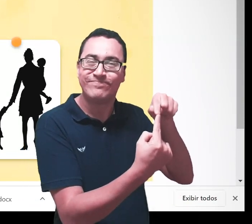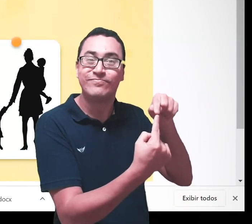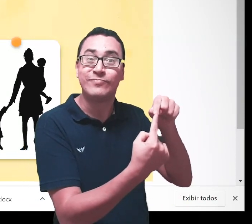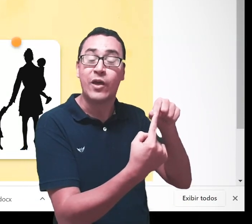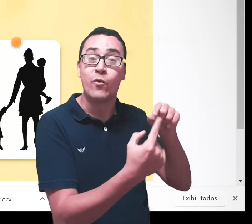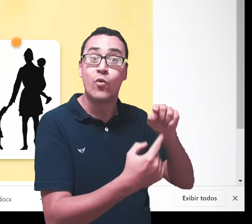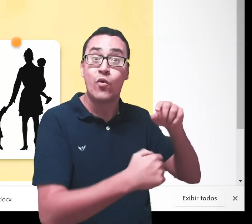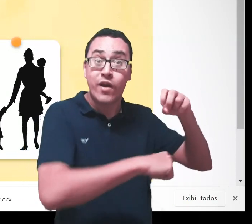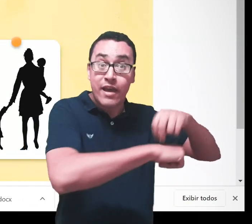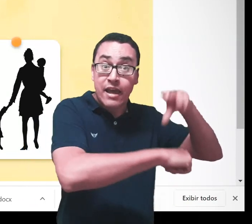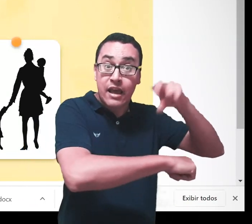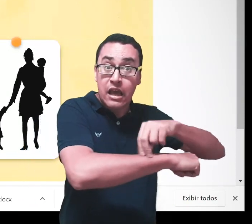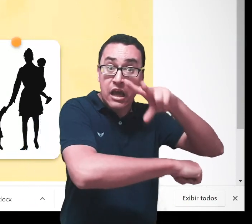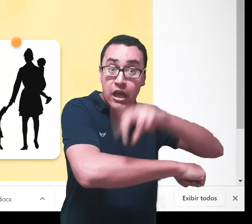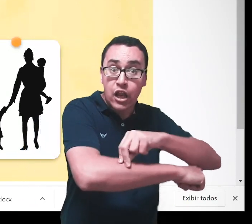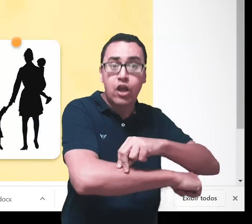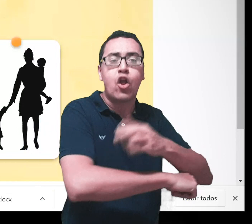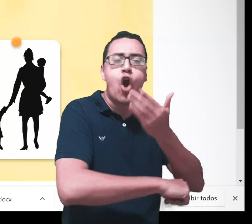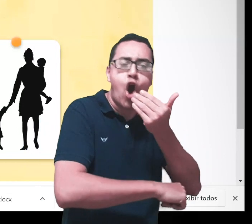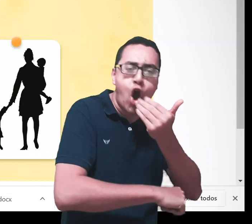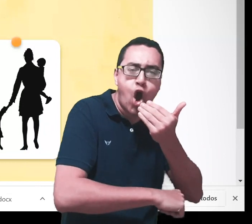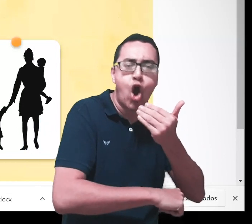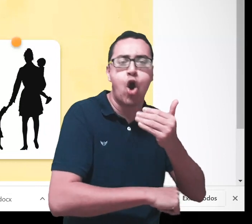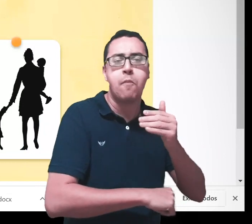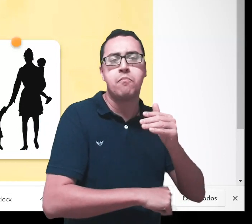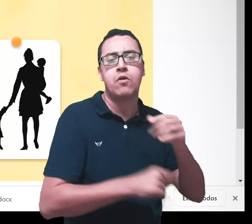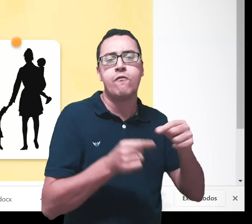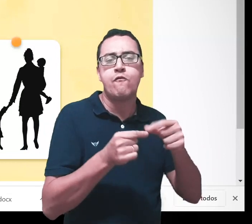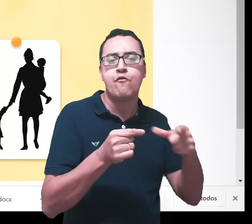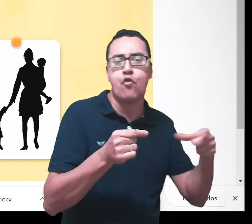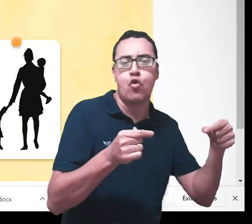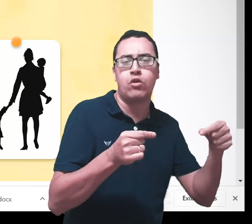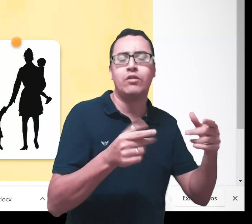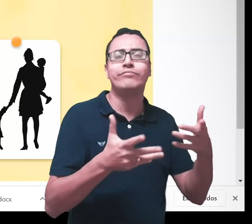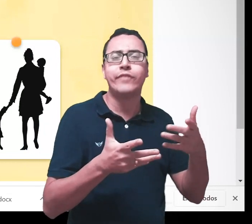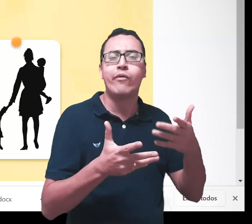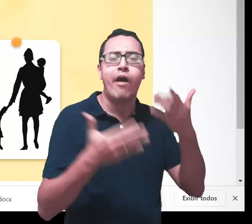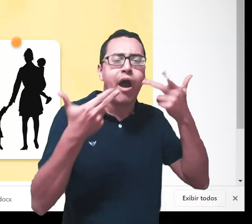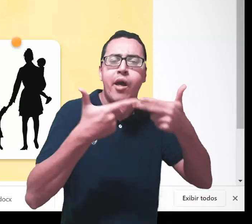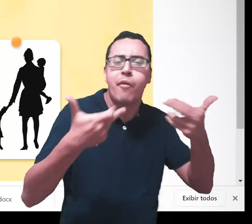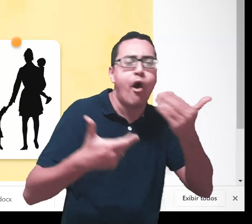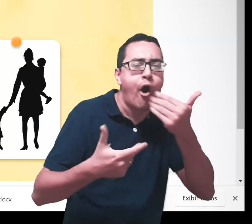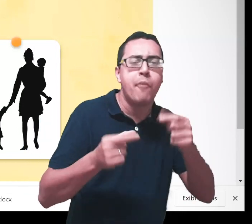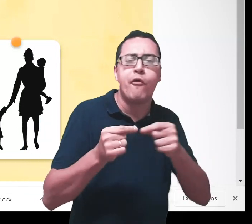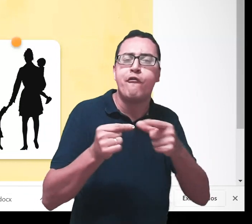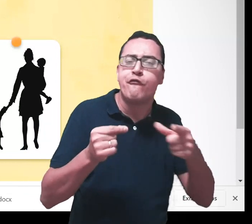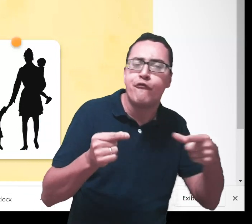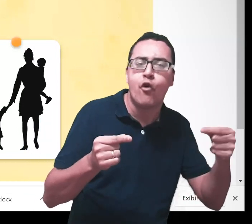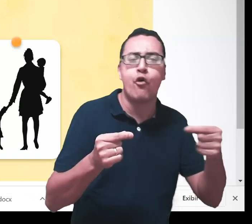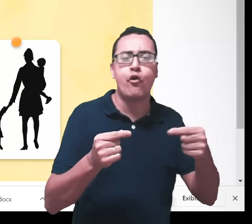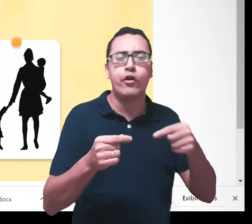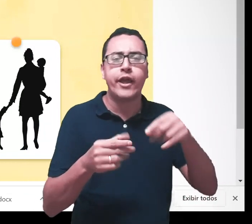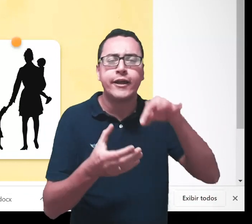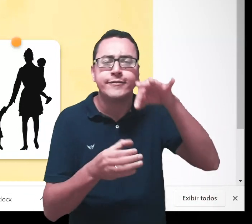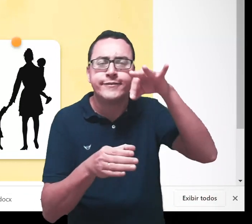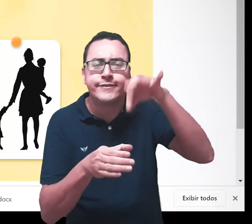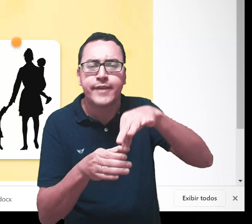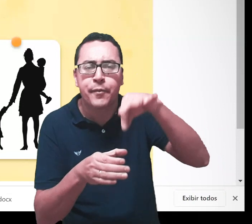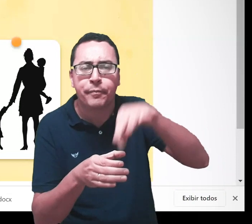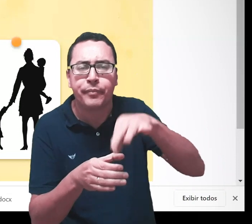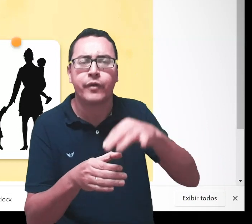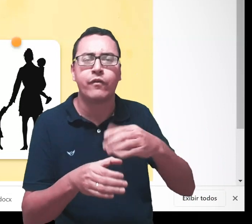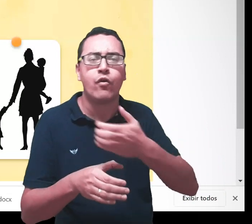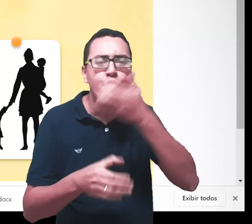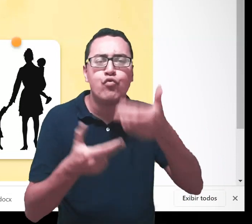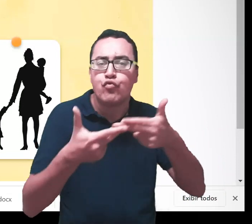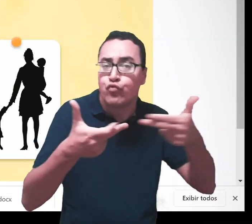Acertamos! Os grilos comem folhas. Todos os animais que se alimentam de folhas, sementes, de